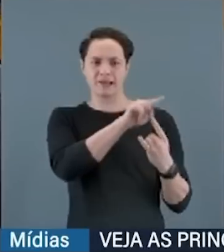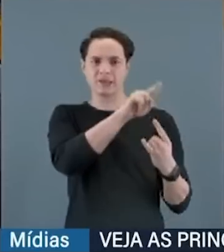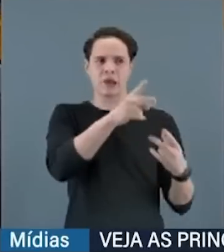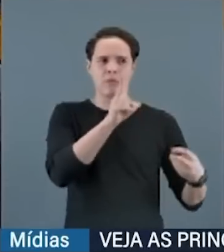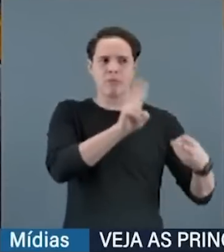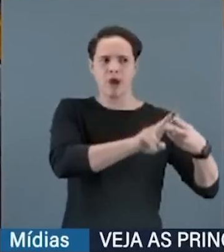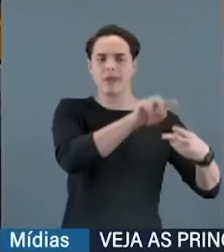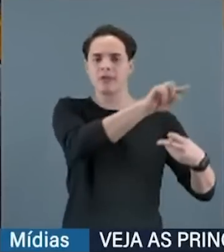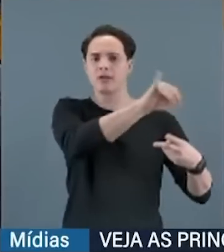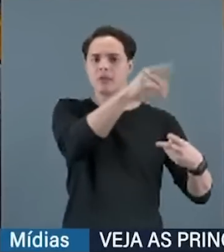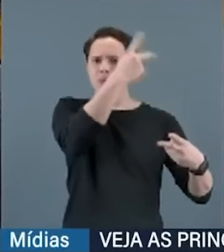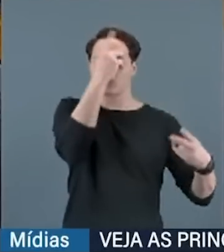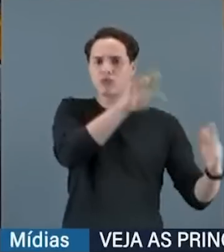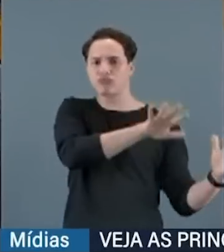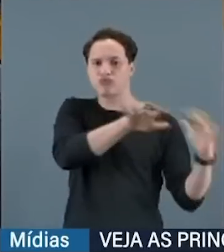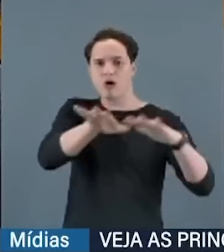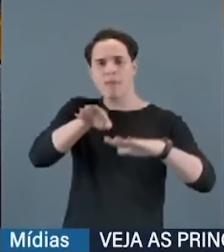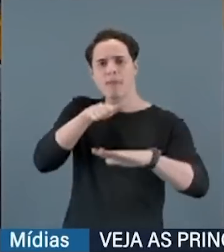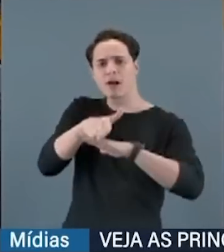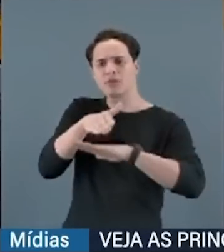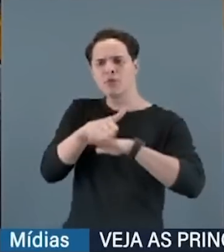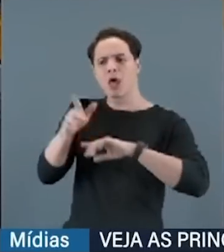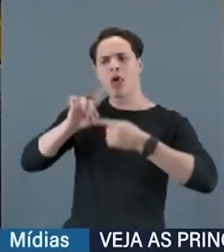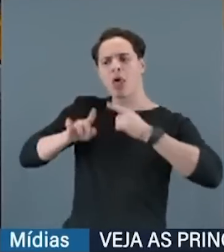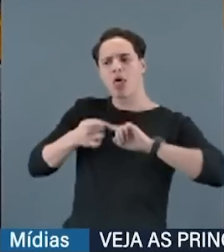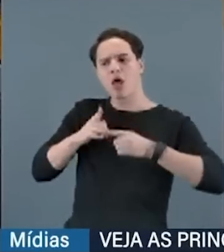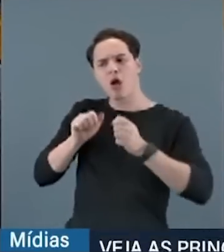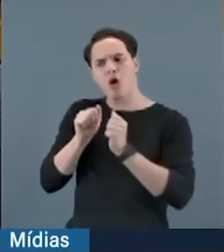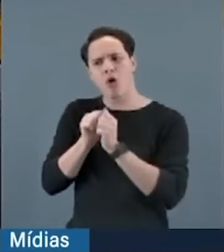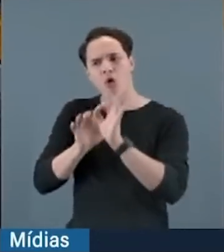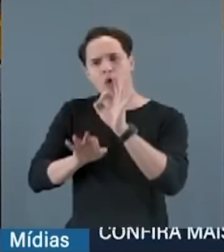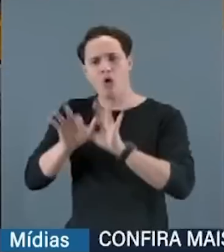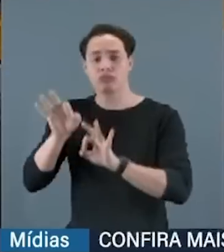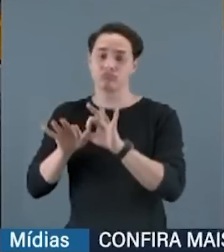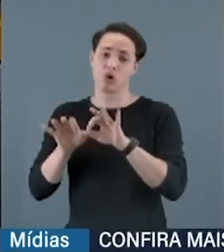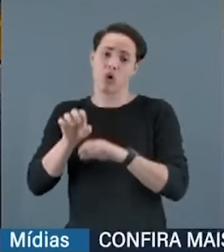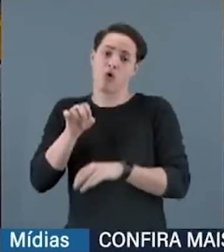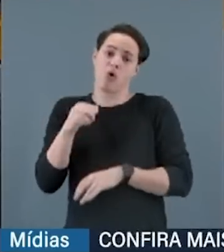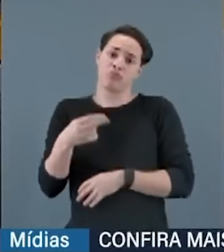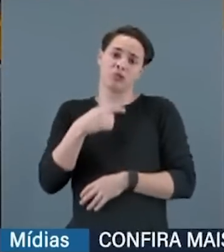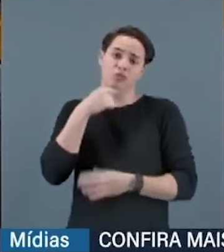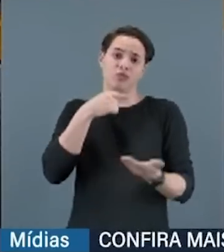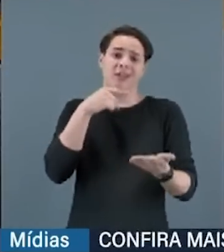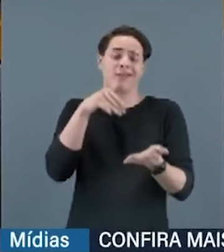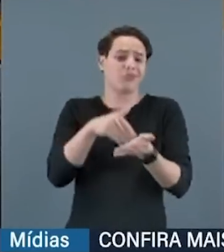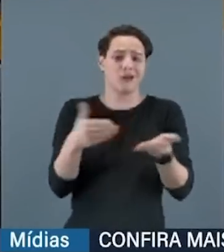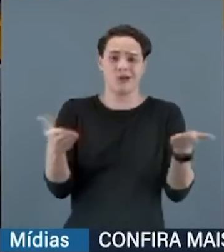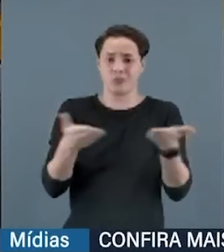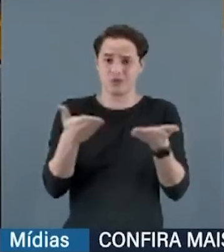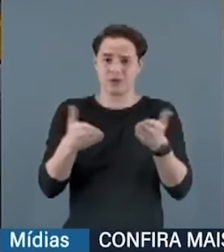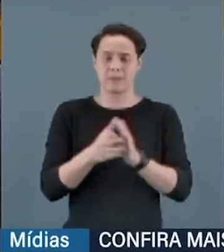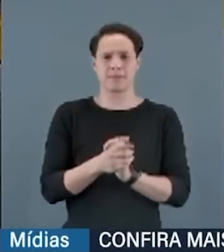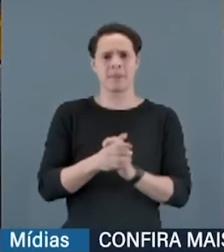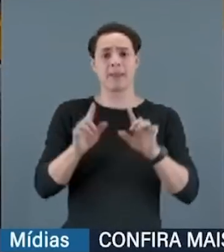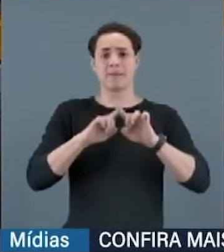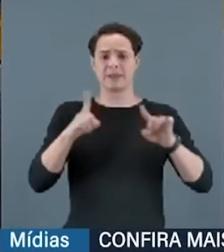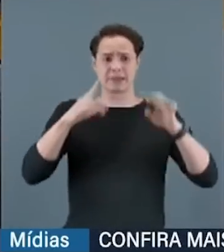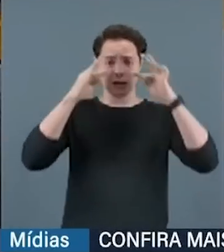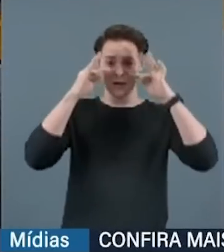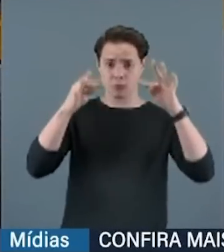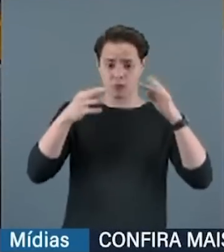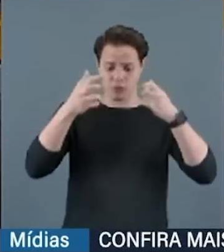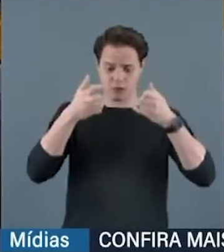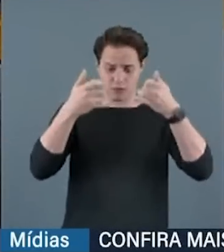também estavam nesse processo de planejamento que vossa senhoria fez, e pelo que tudo indica e pelos testemunhos que foi dado